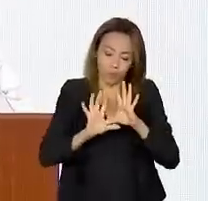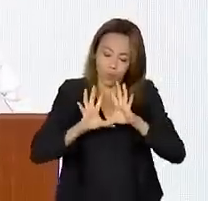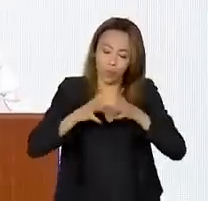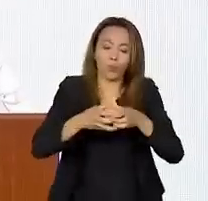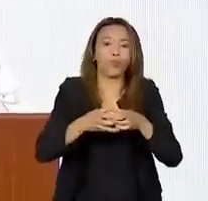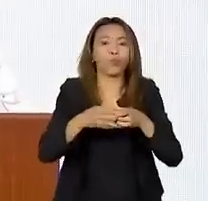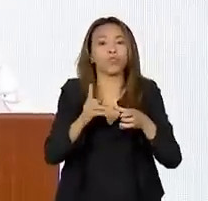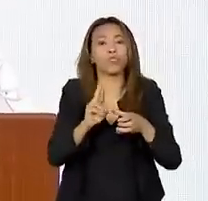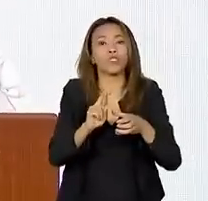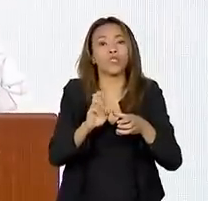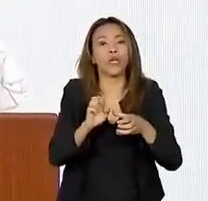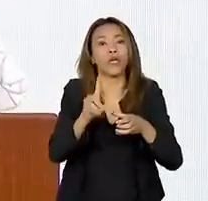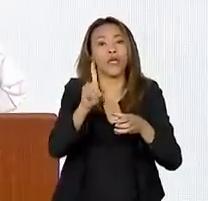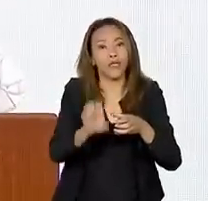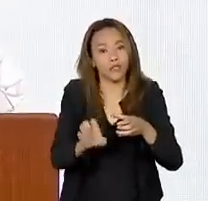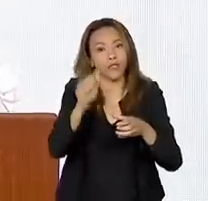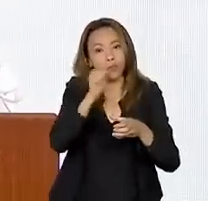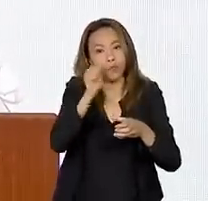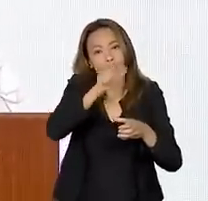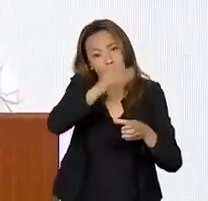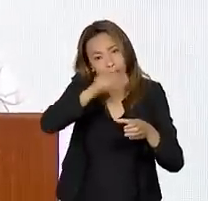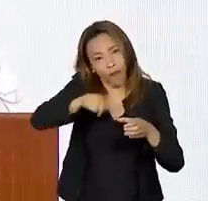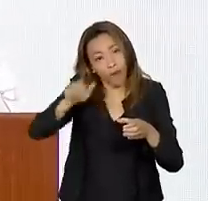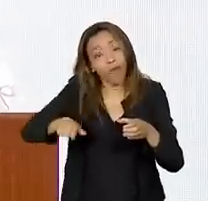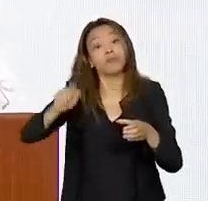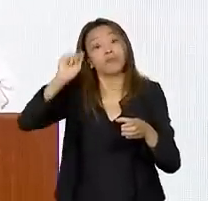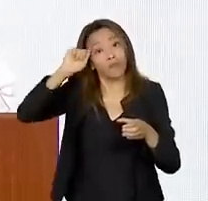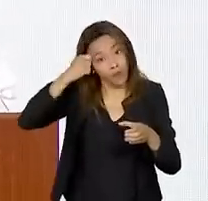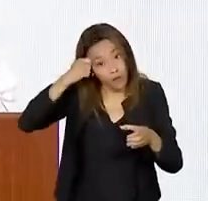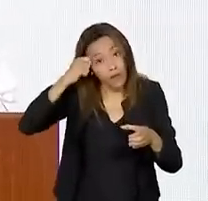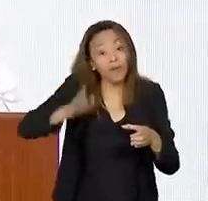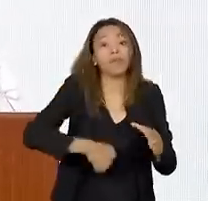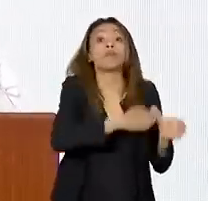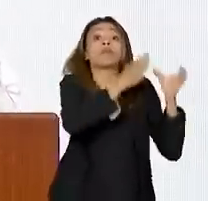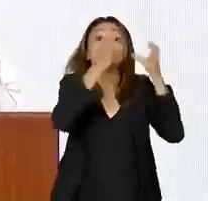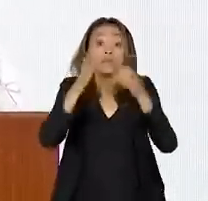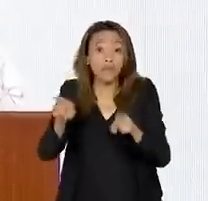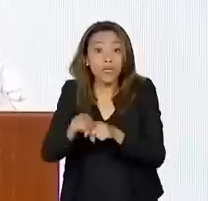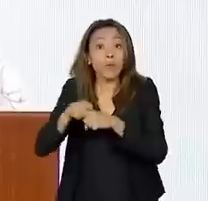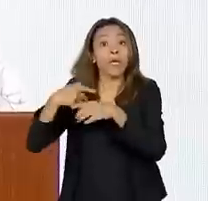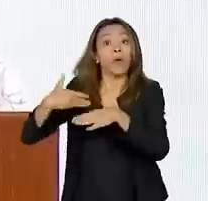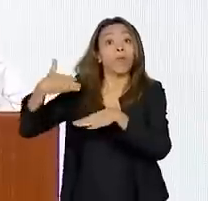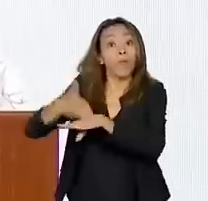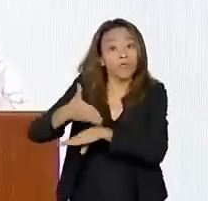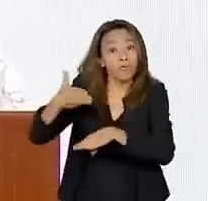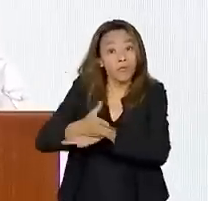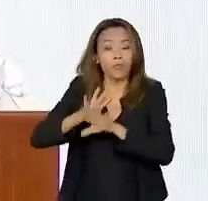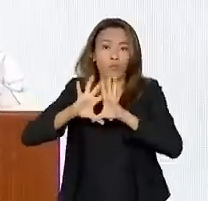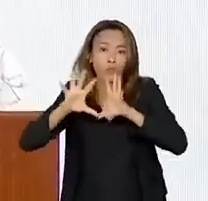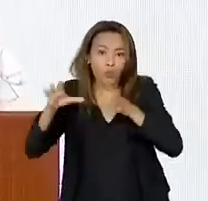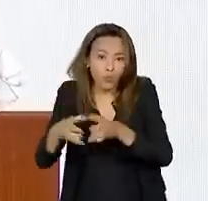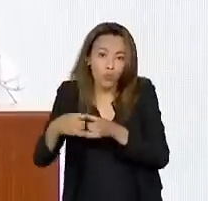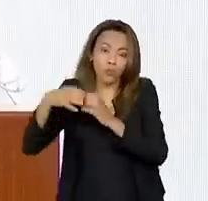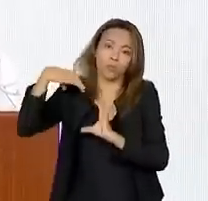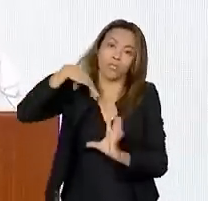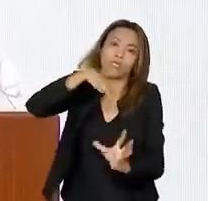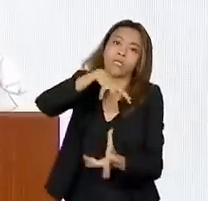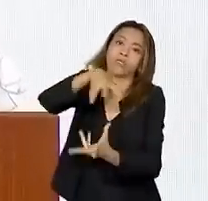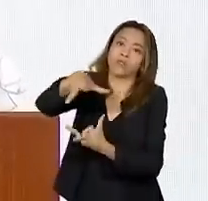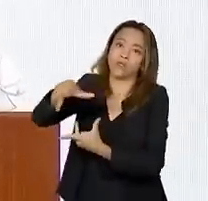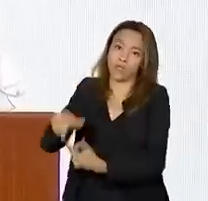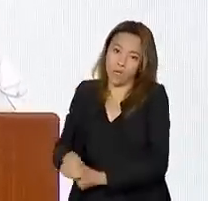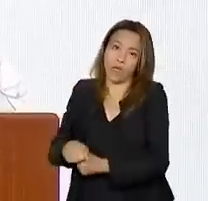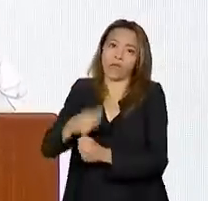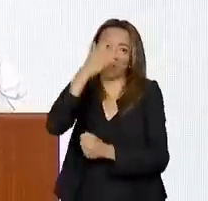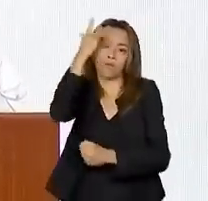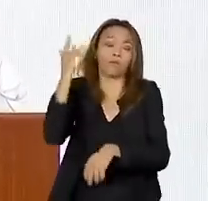e também pertencente a uma federação internacional dos